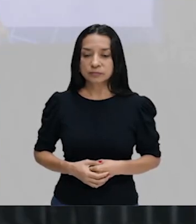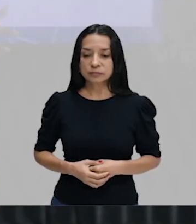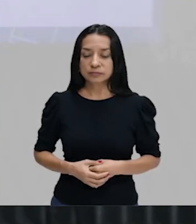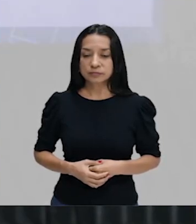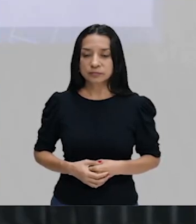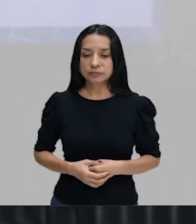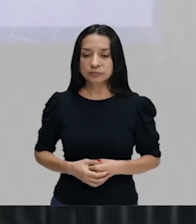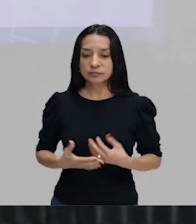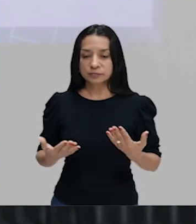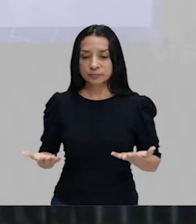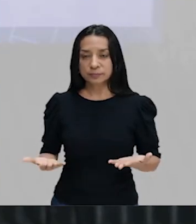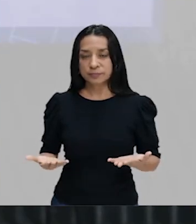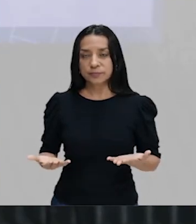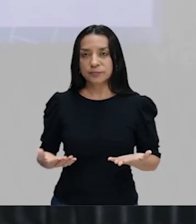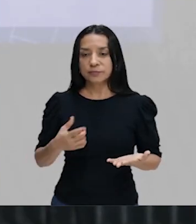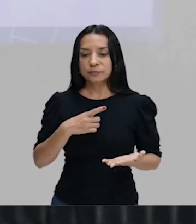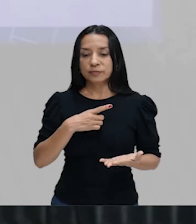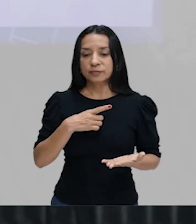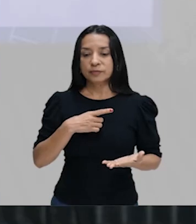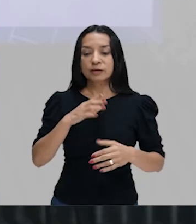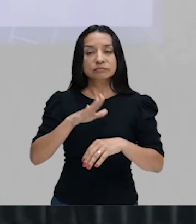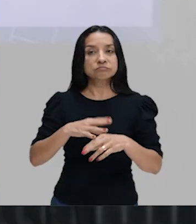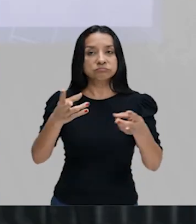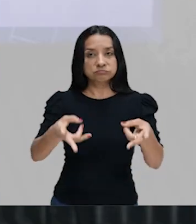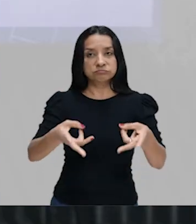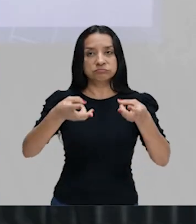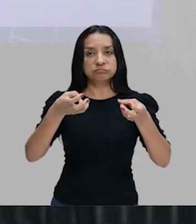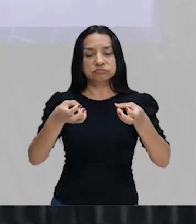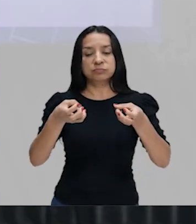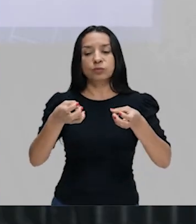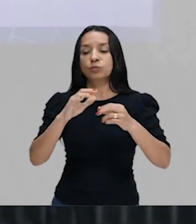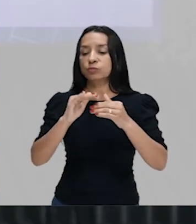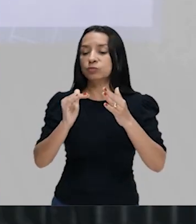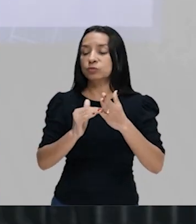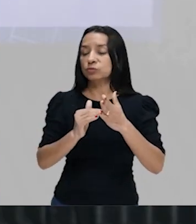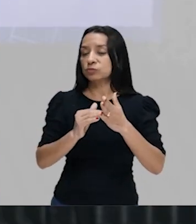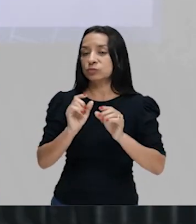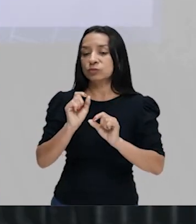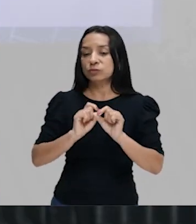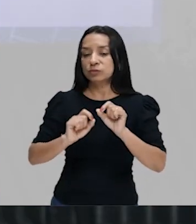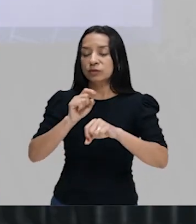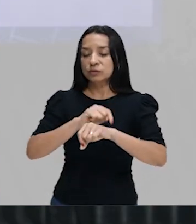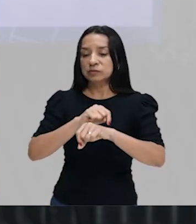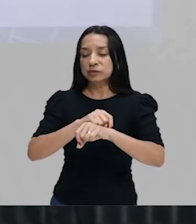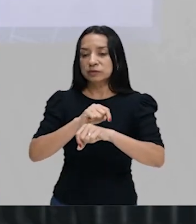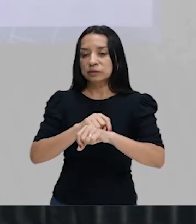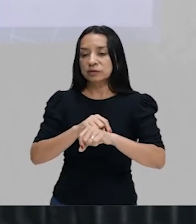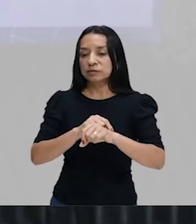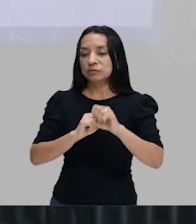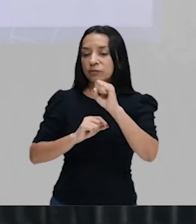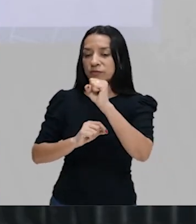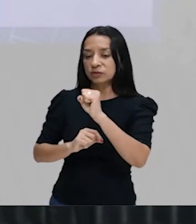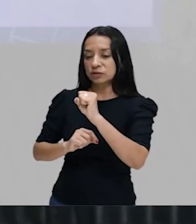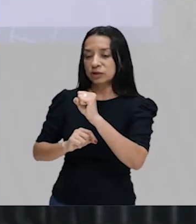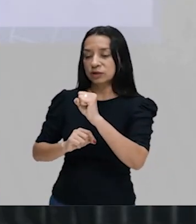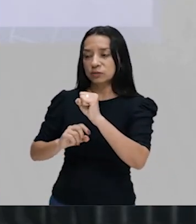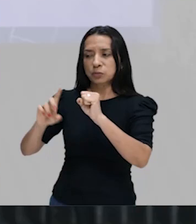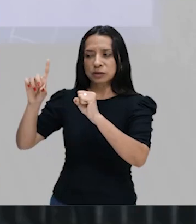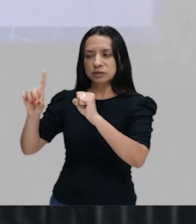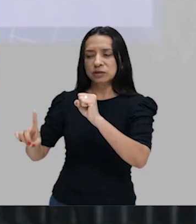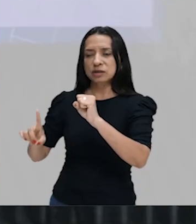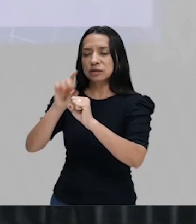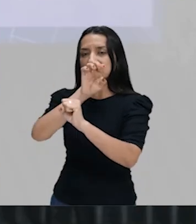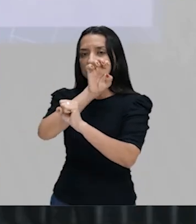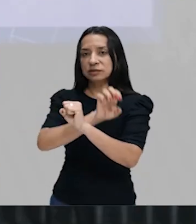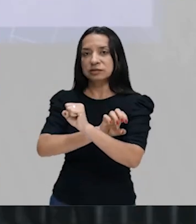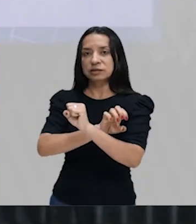menor ou igual a B. E aqui chama a tua atenção. Todas as vezes que for fechado, ou à direita ou à